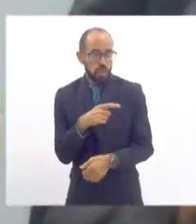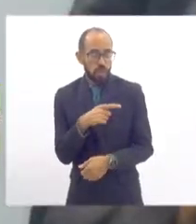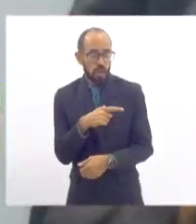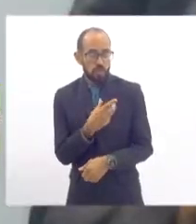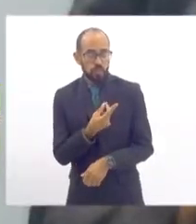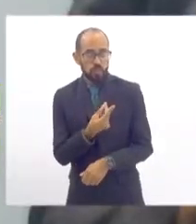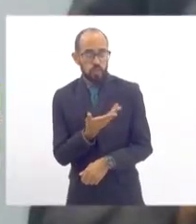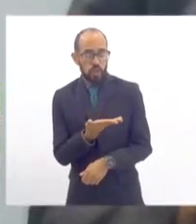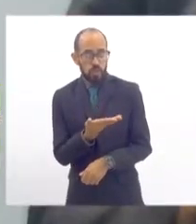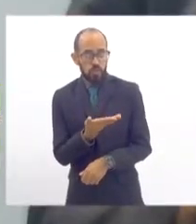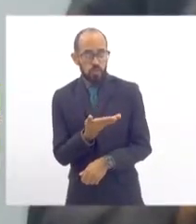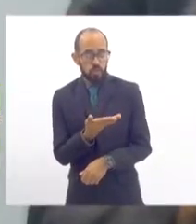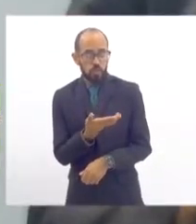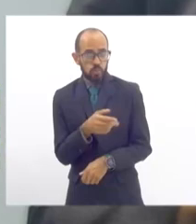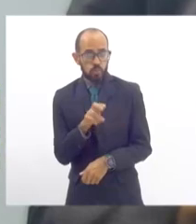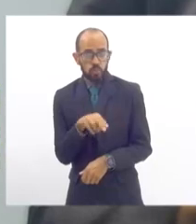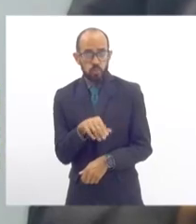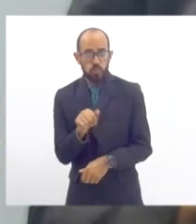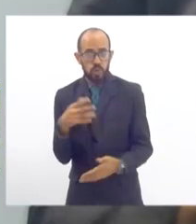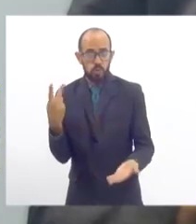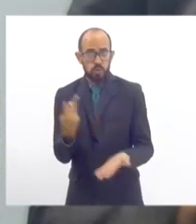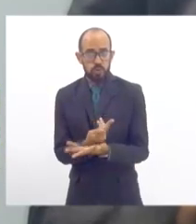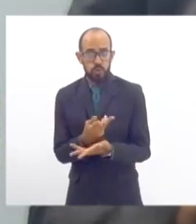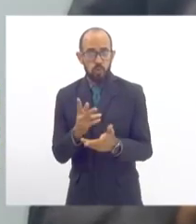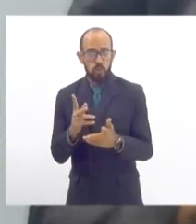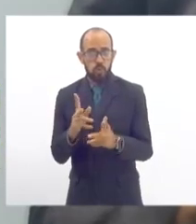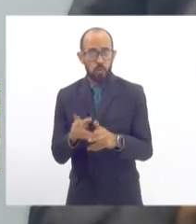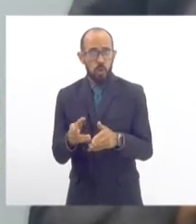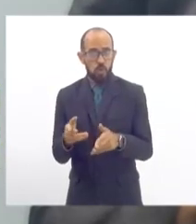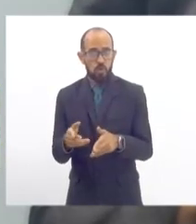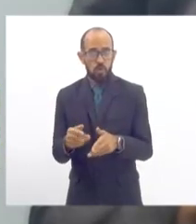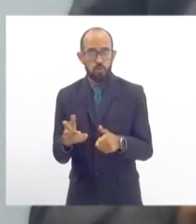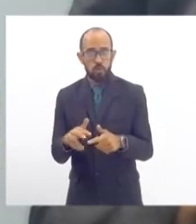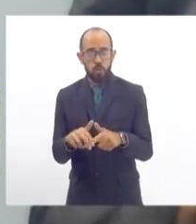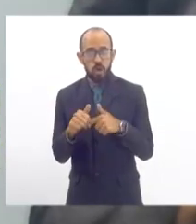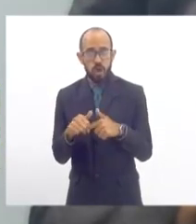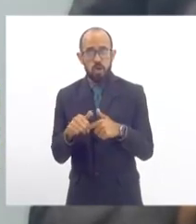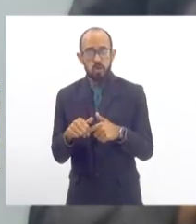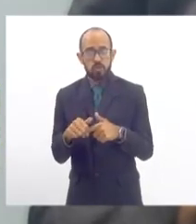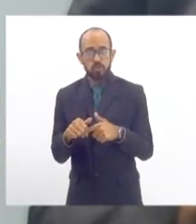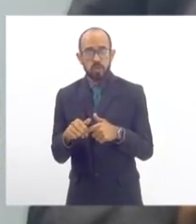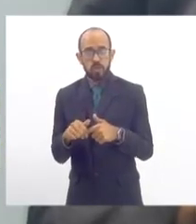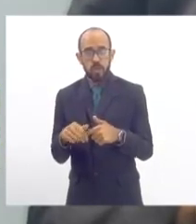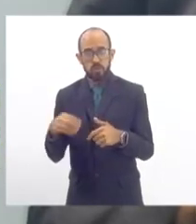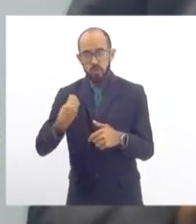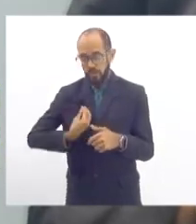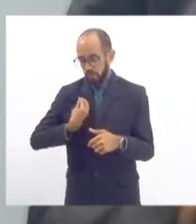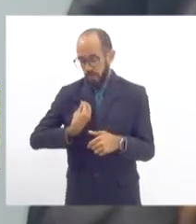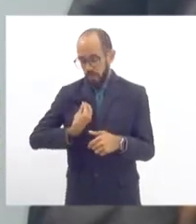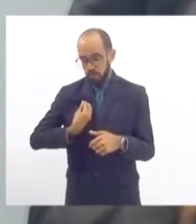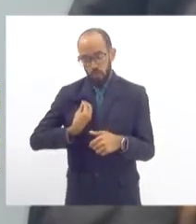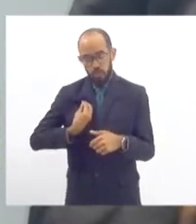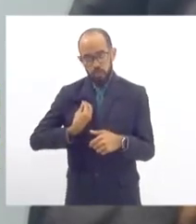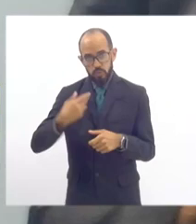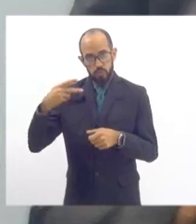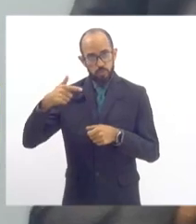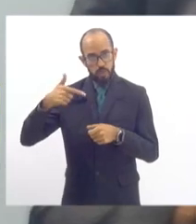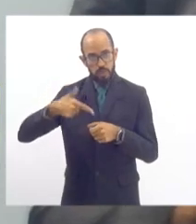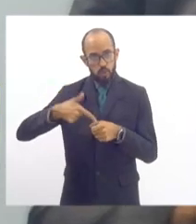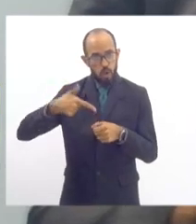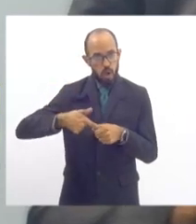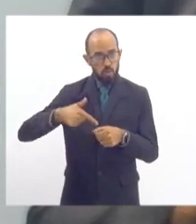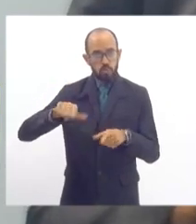Se tem dinheiro, Nunca teve tanto por conta aí dos royalties, das participações especiais, como da